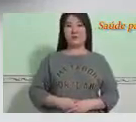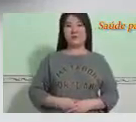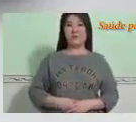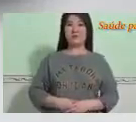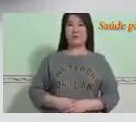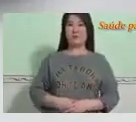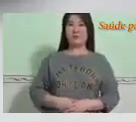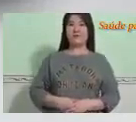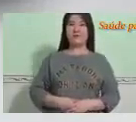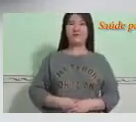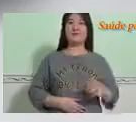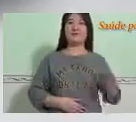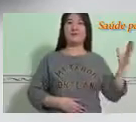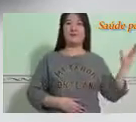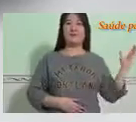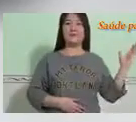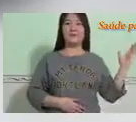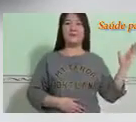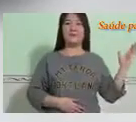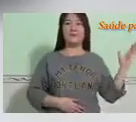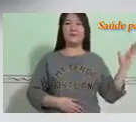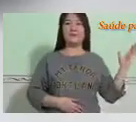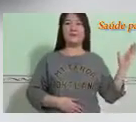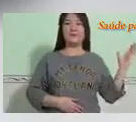é possível fazer esfoliante em casa.